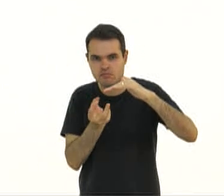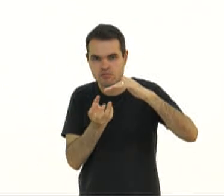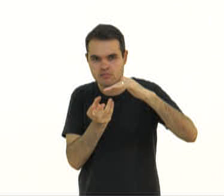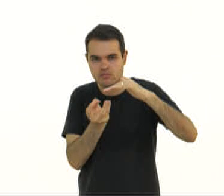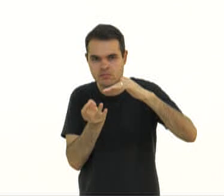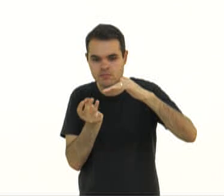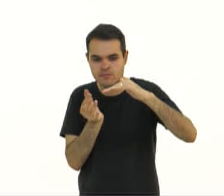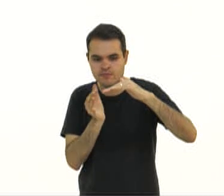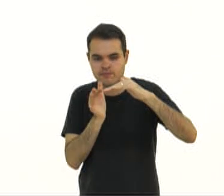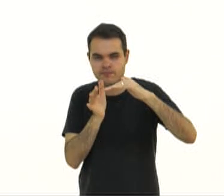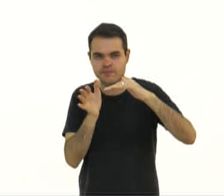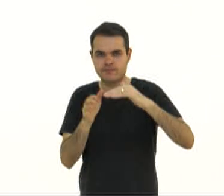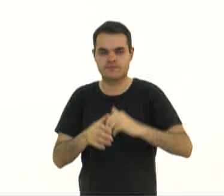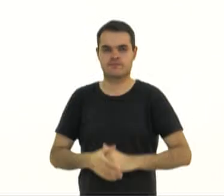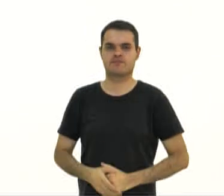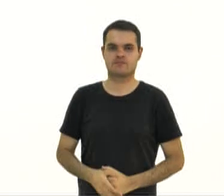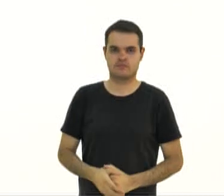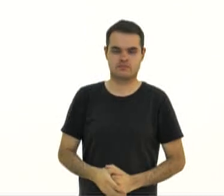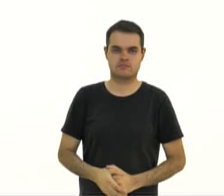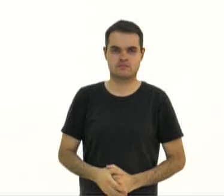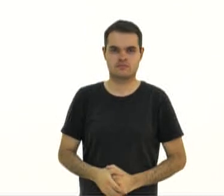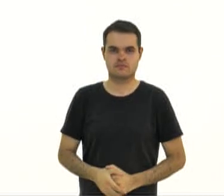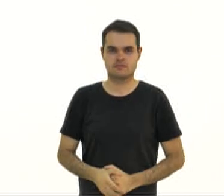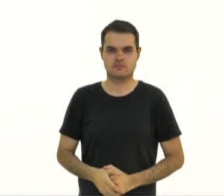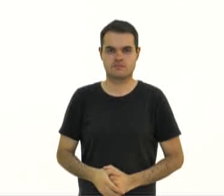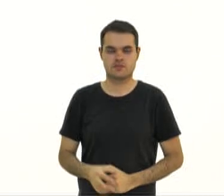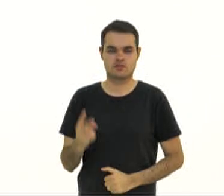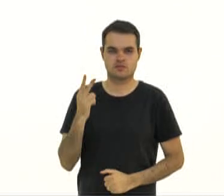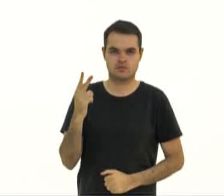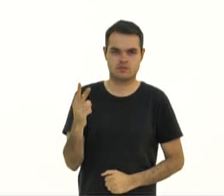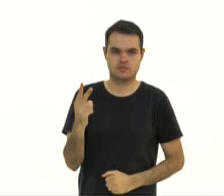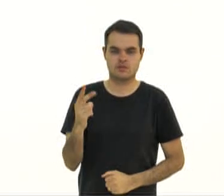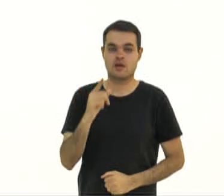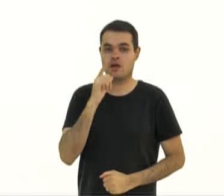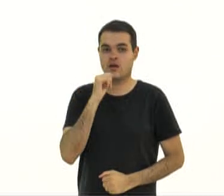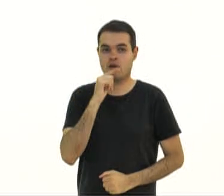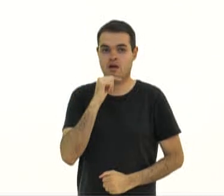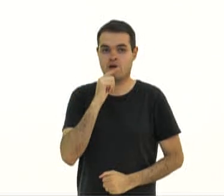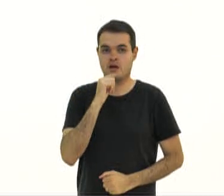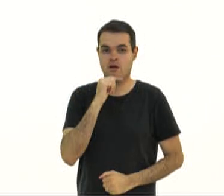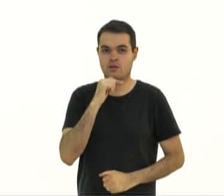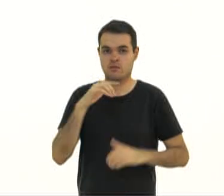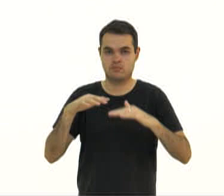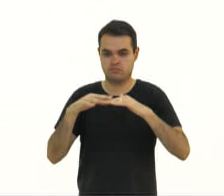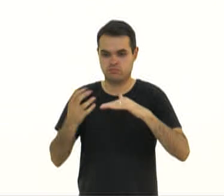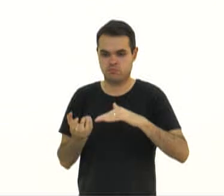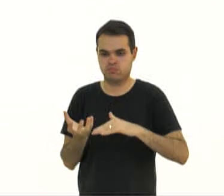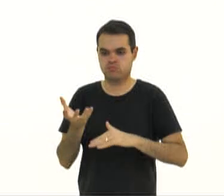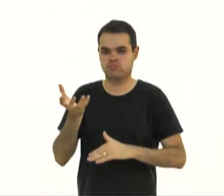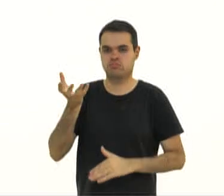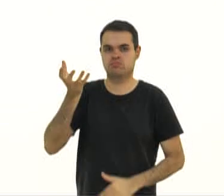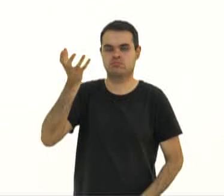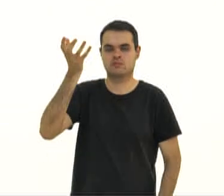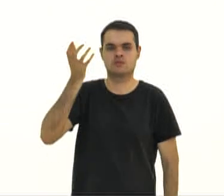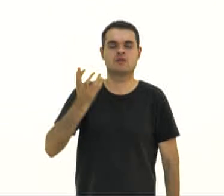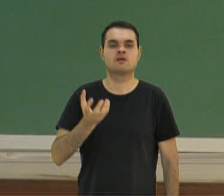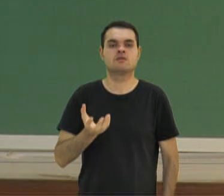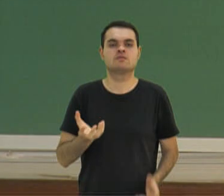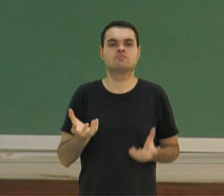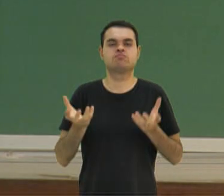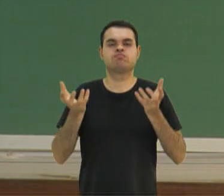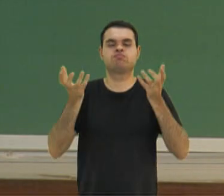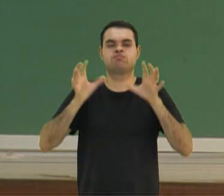melhor aproveitamento desse tipo de ideia aqui. 2. A água aquecida gera vapor, que pode ser empregada